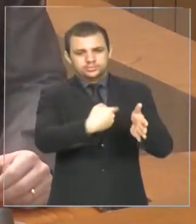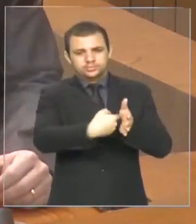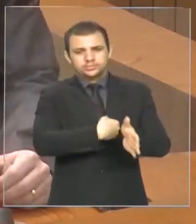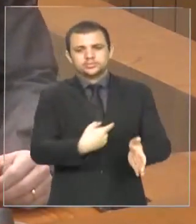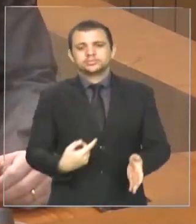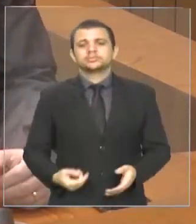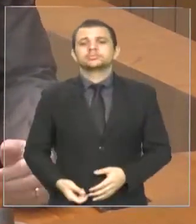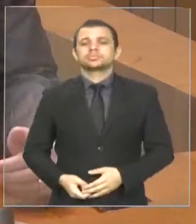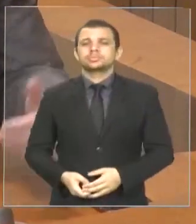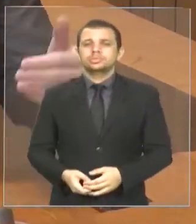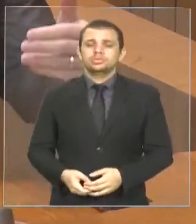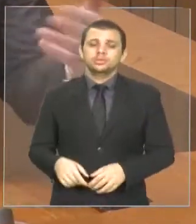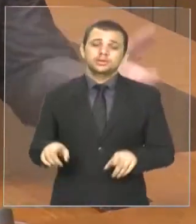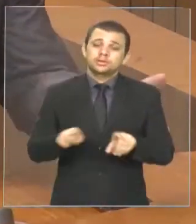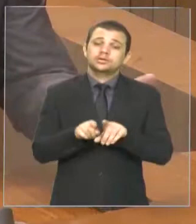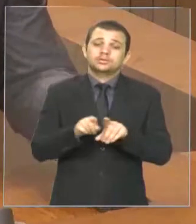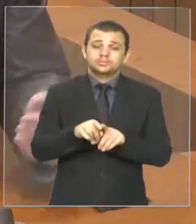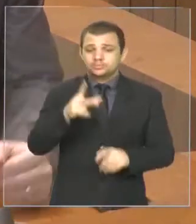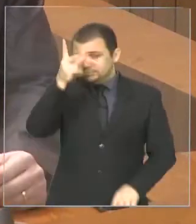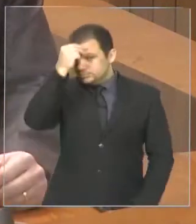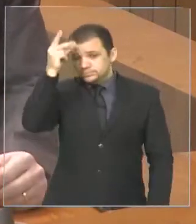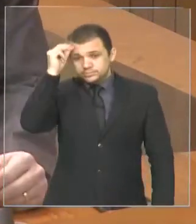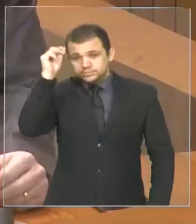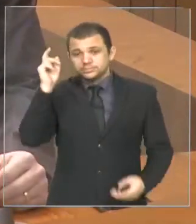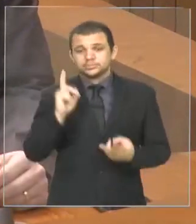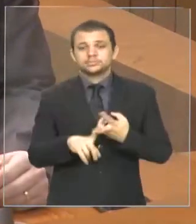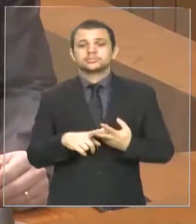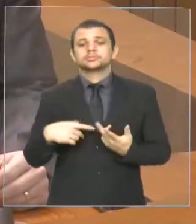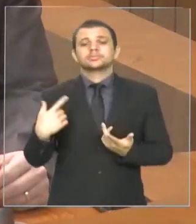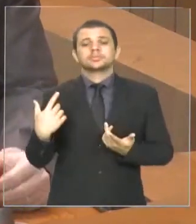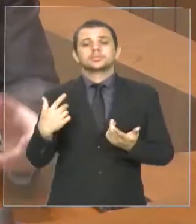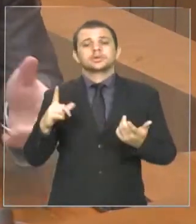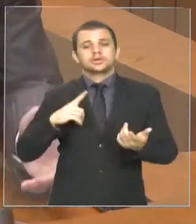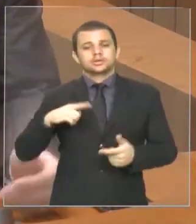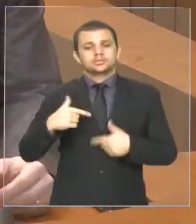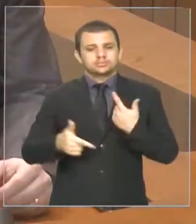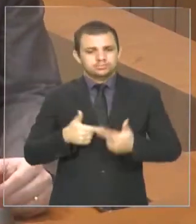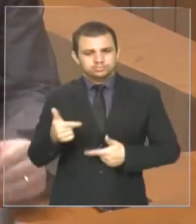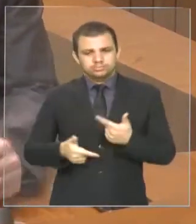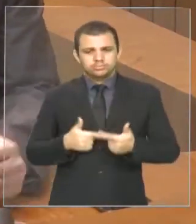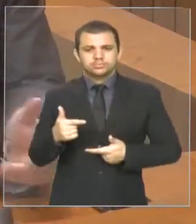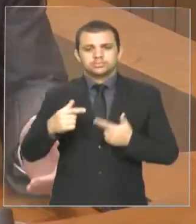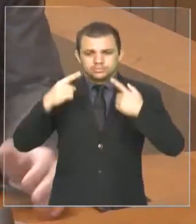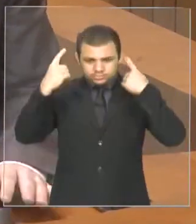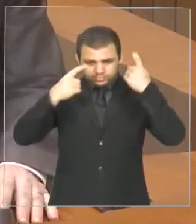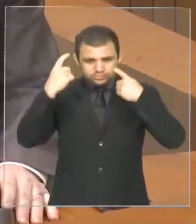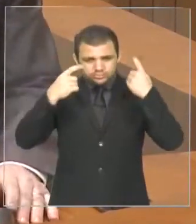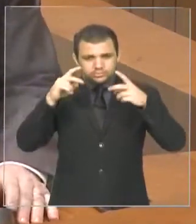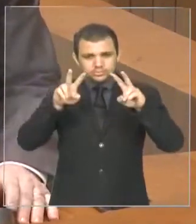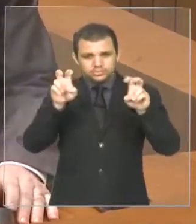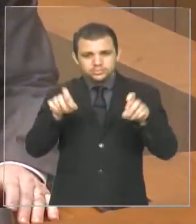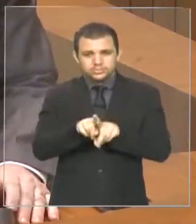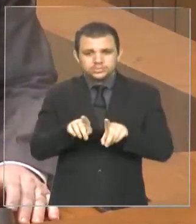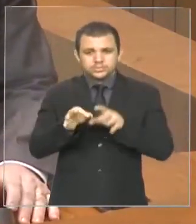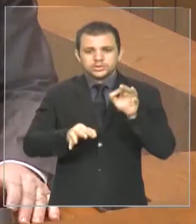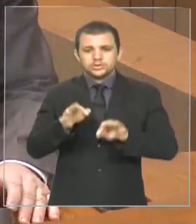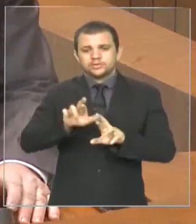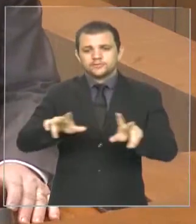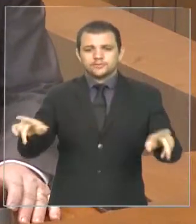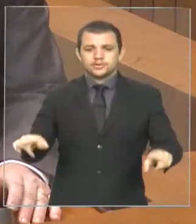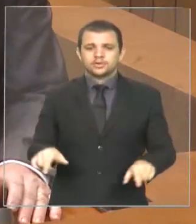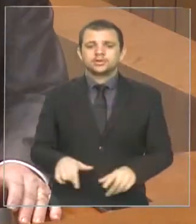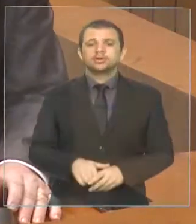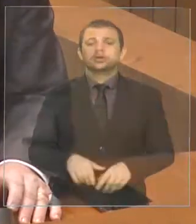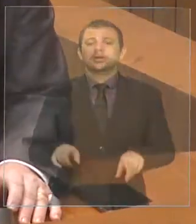essa possibilidade, até os prefeitos que se ocuparam com esse tema, se preocuparam, vários juízes também se manifestaram,